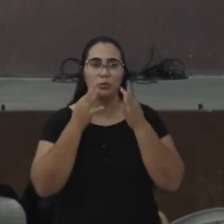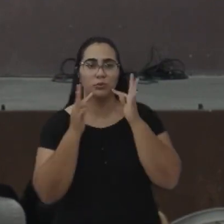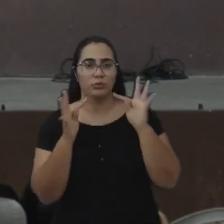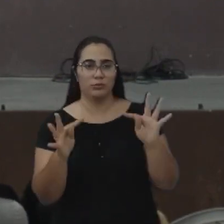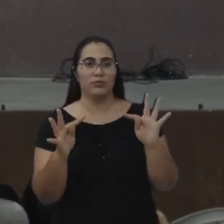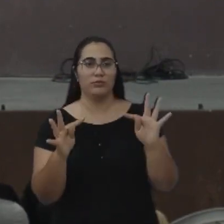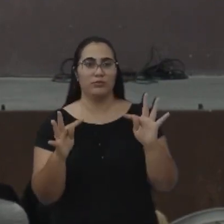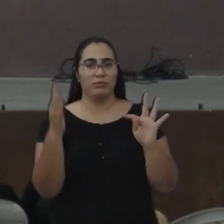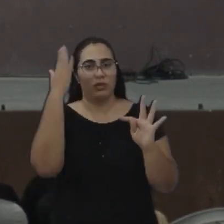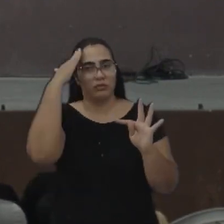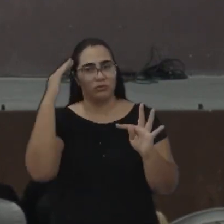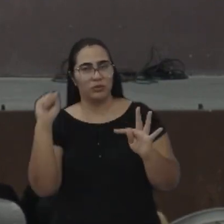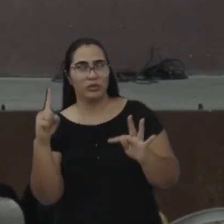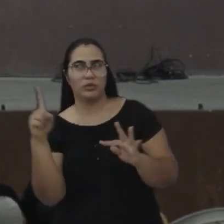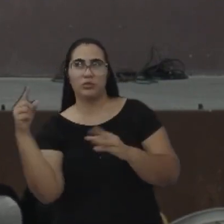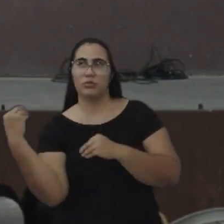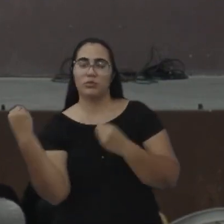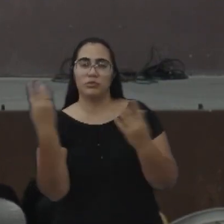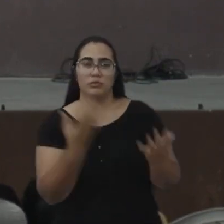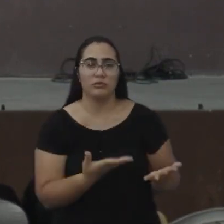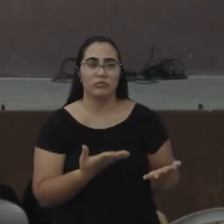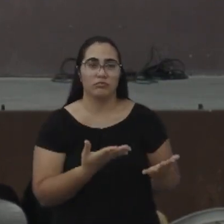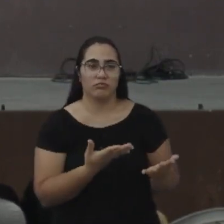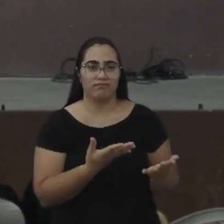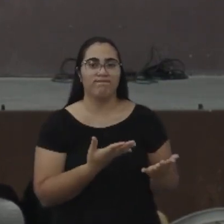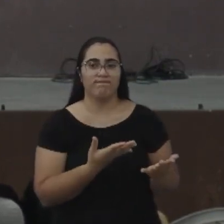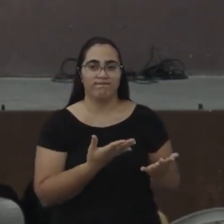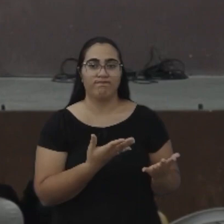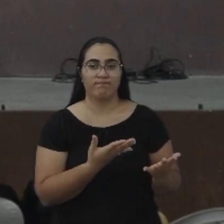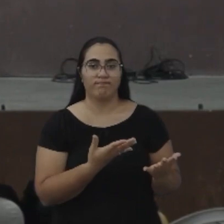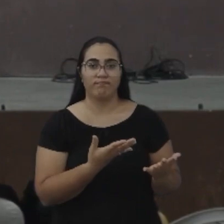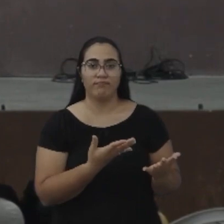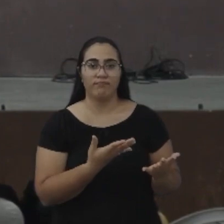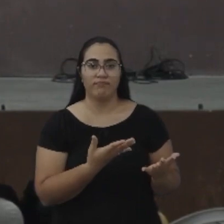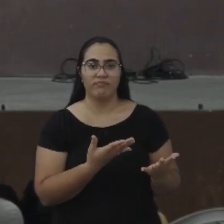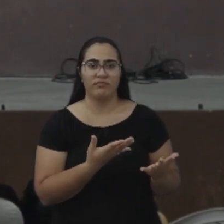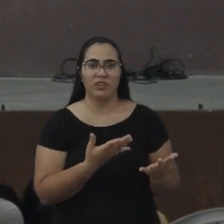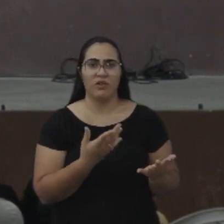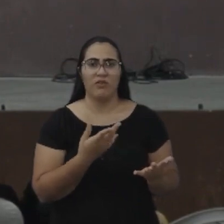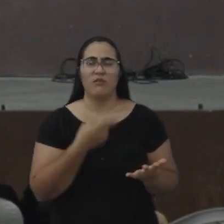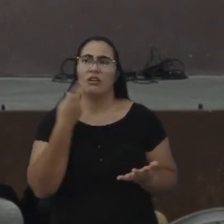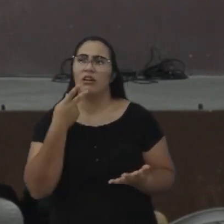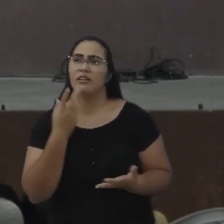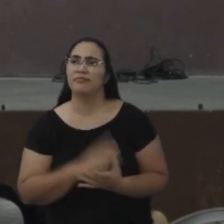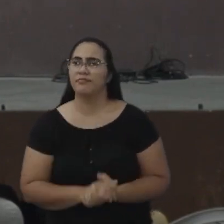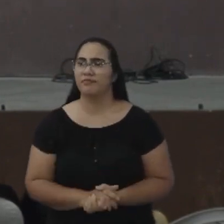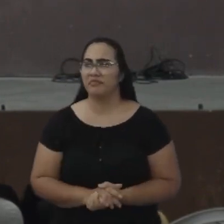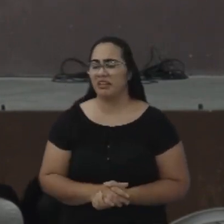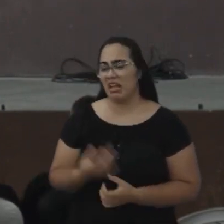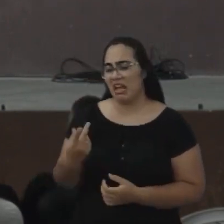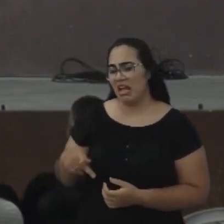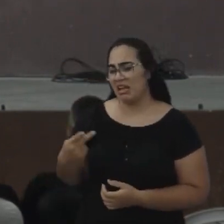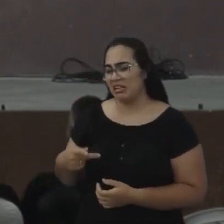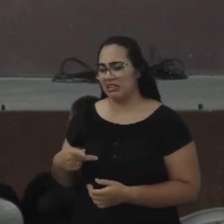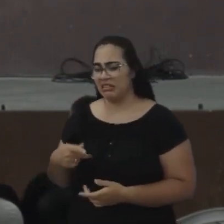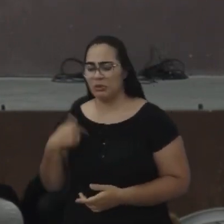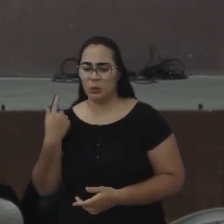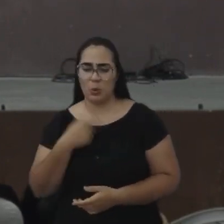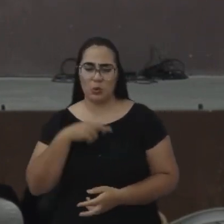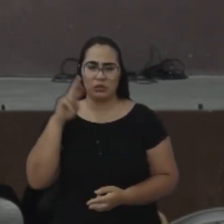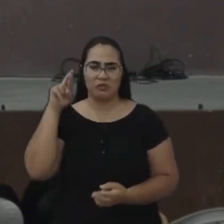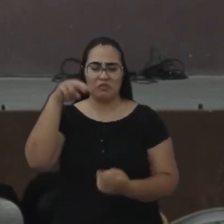da sabedoria que Deus deu a ele. Então não se diz, aqui não está sendo posição